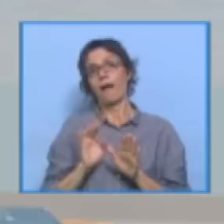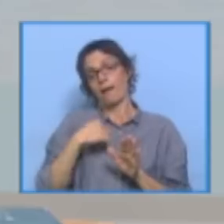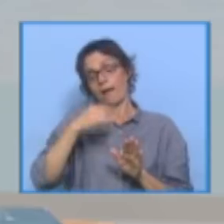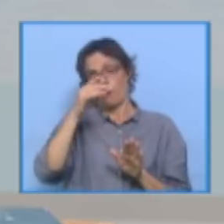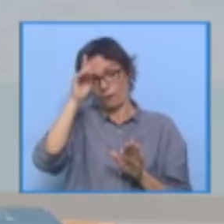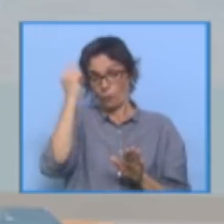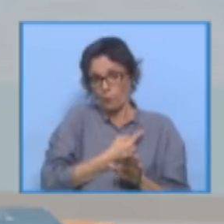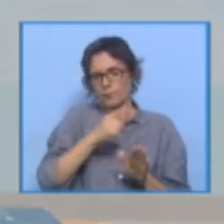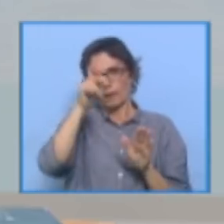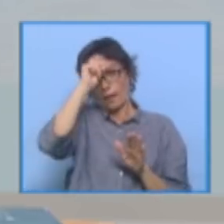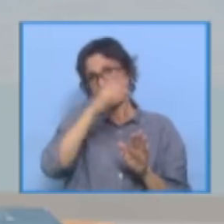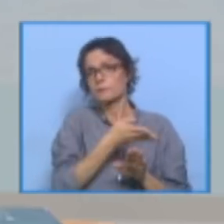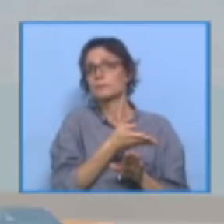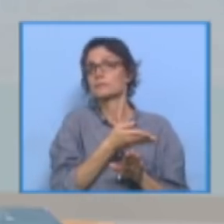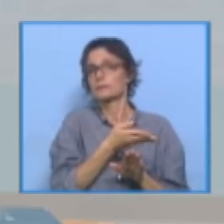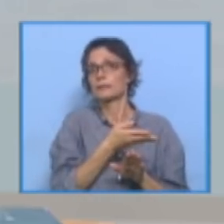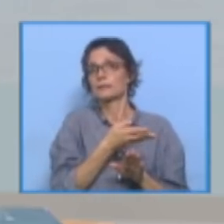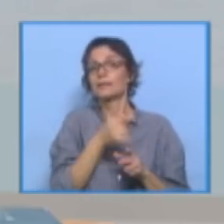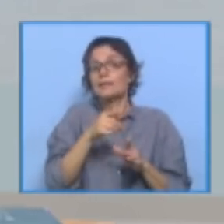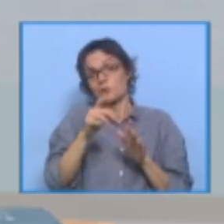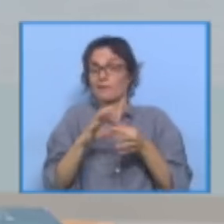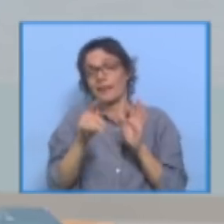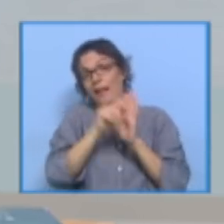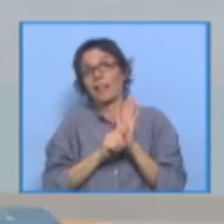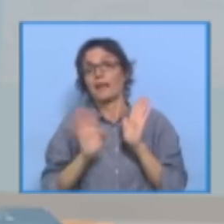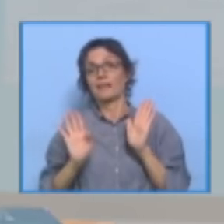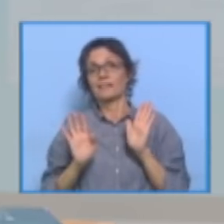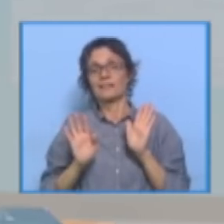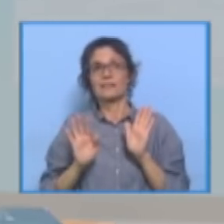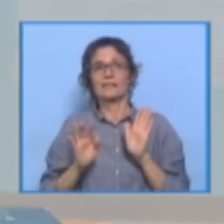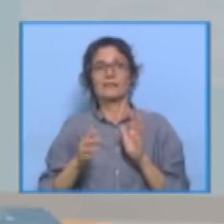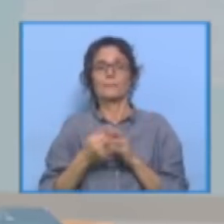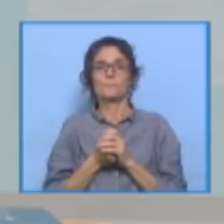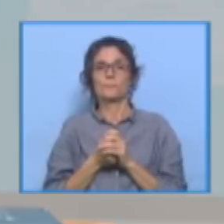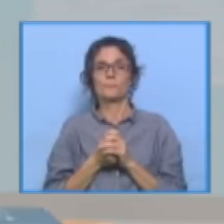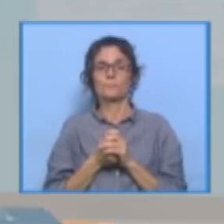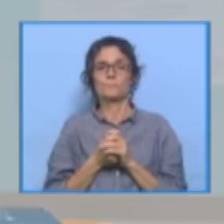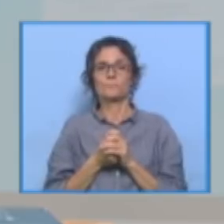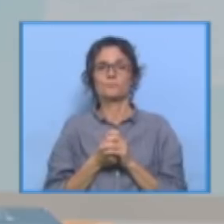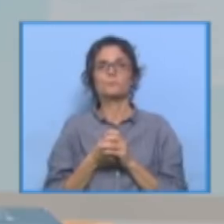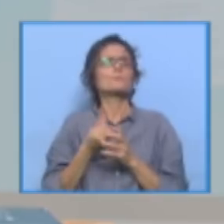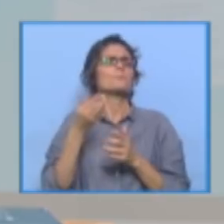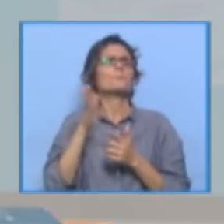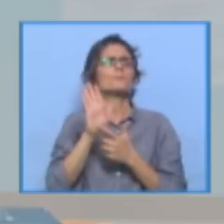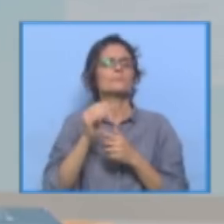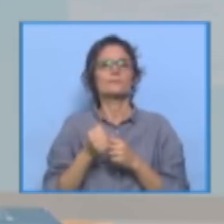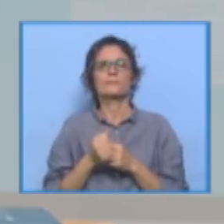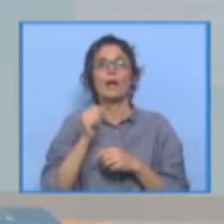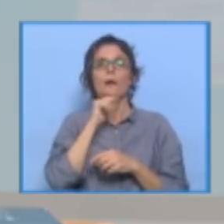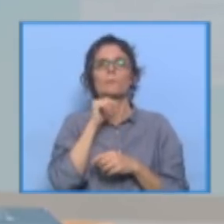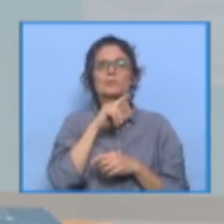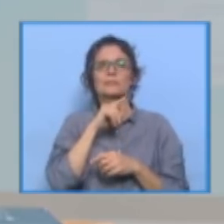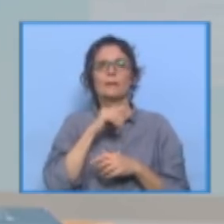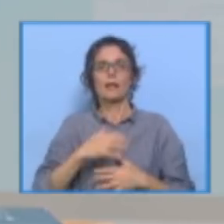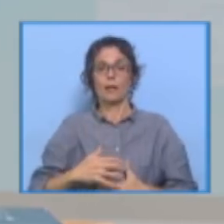fazer determinadas coisas, nós não podemos fazer. Veja-se, por exemplo, que as extraordinárias possibilidades de uma